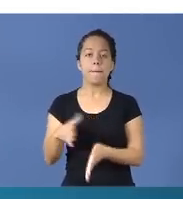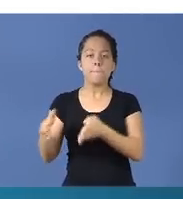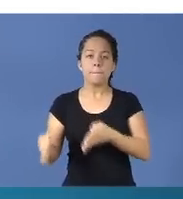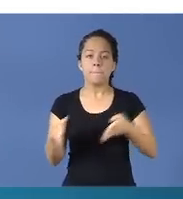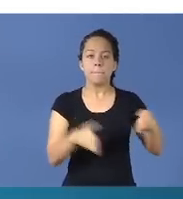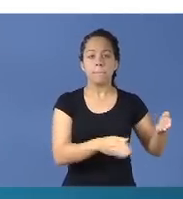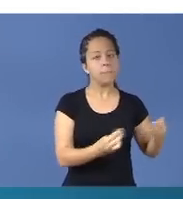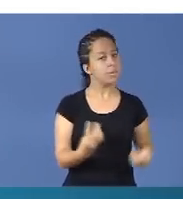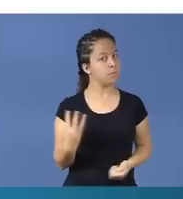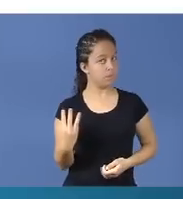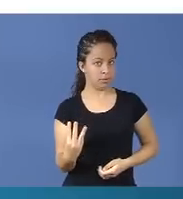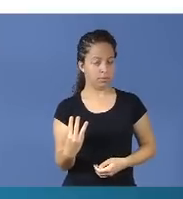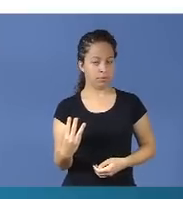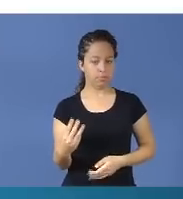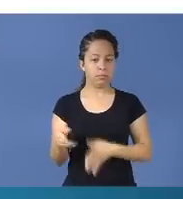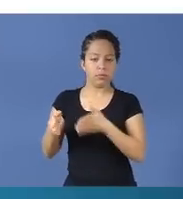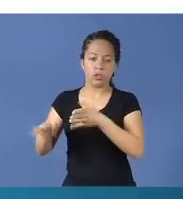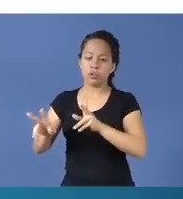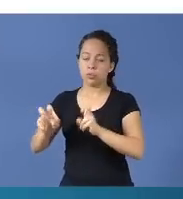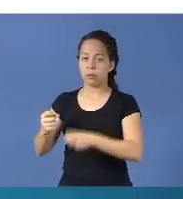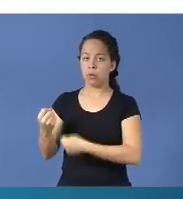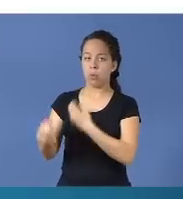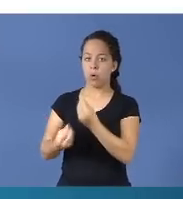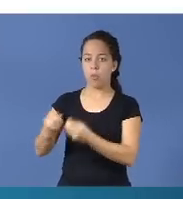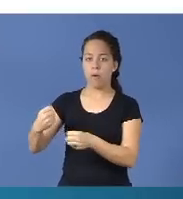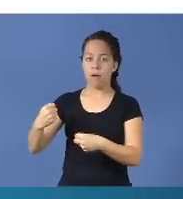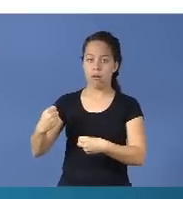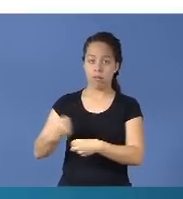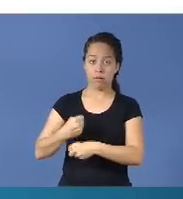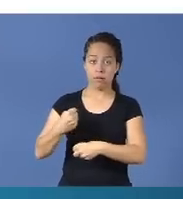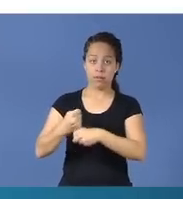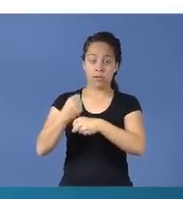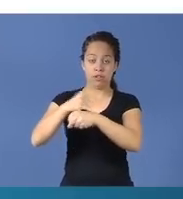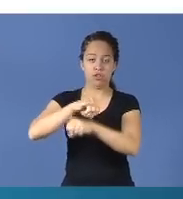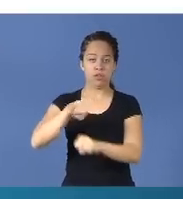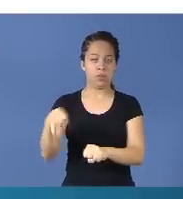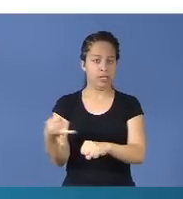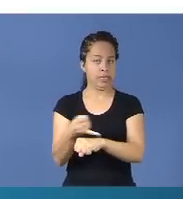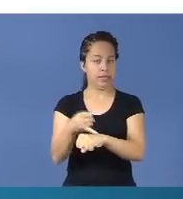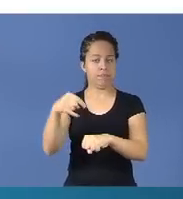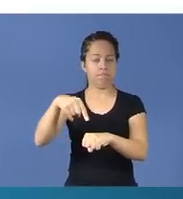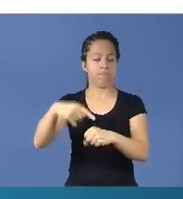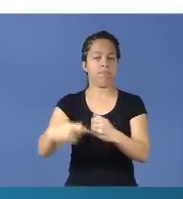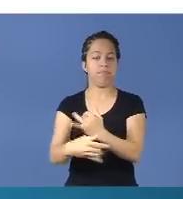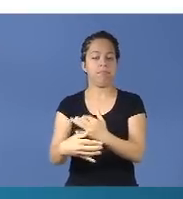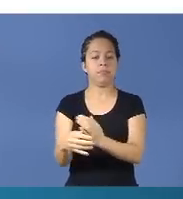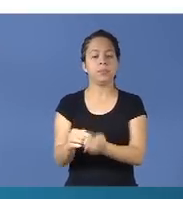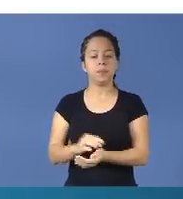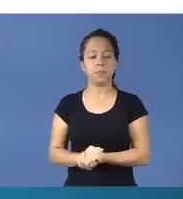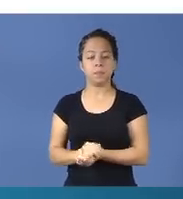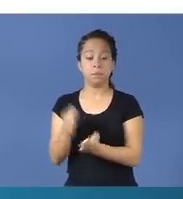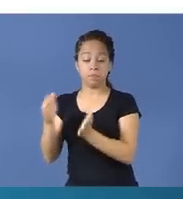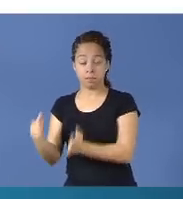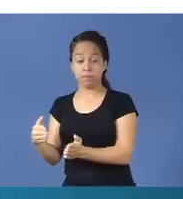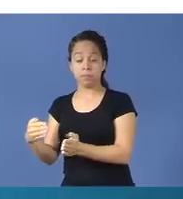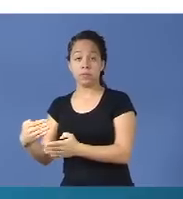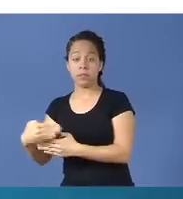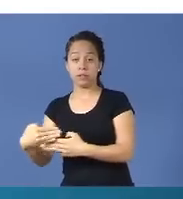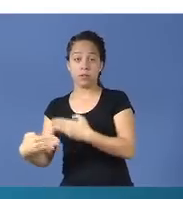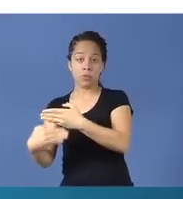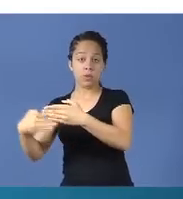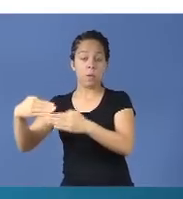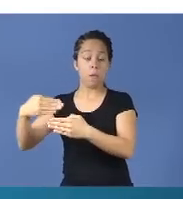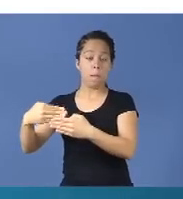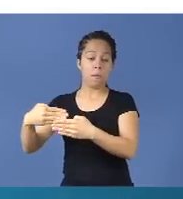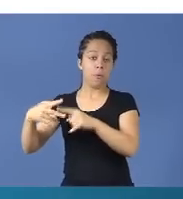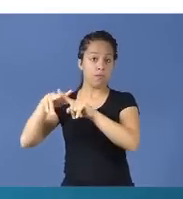obra da restauração da cidade de Jerusalém. Observe. 1. Reconstrução dos muros, capítulo 1 a